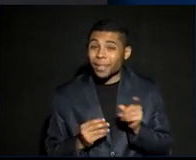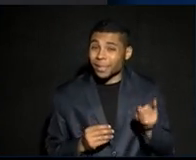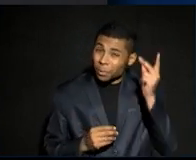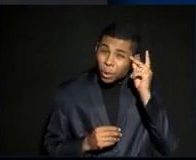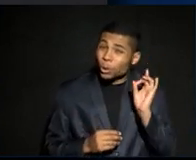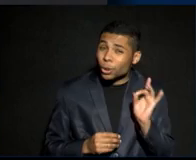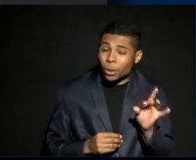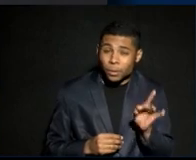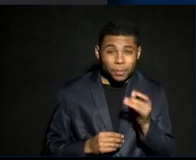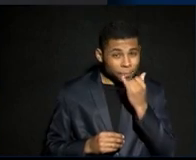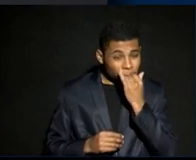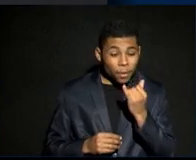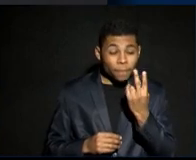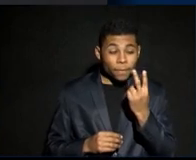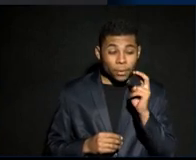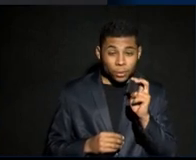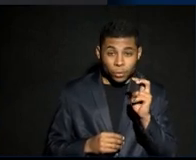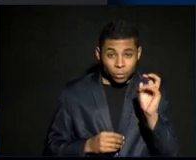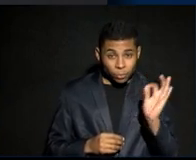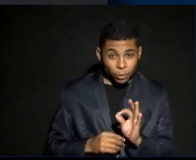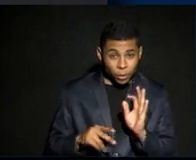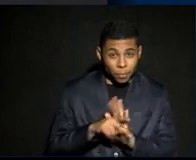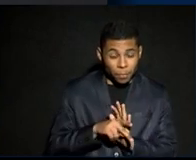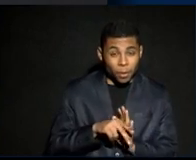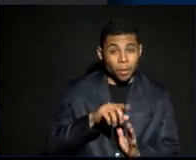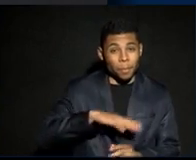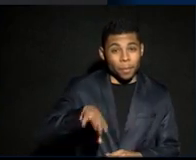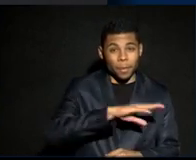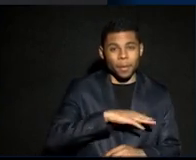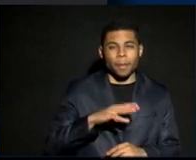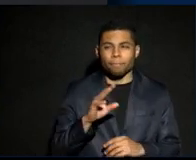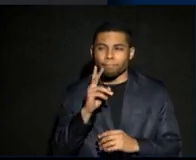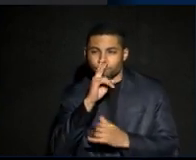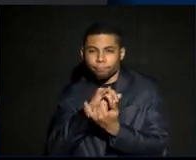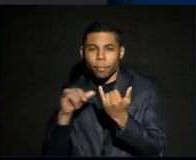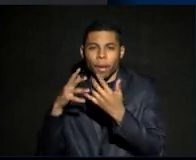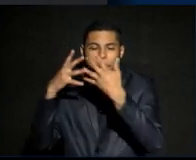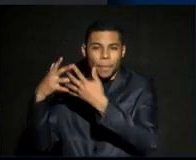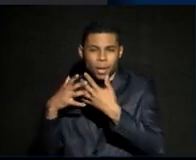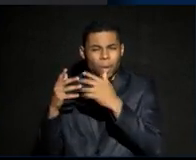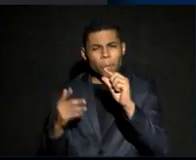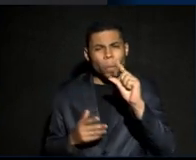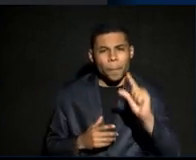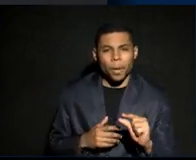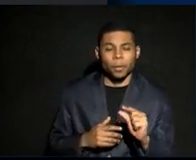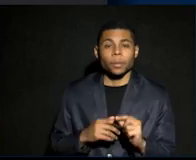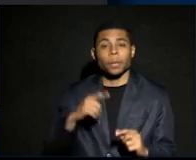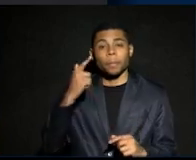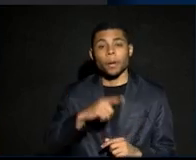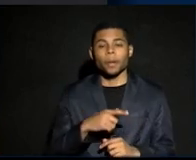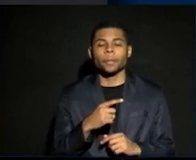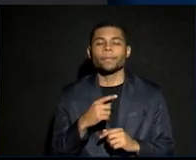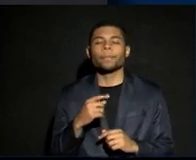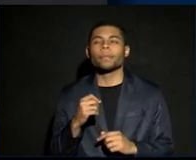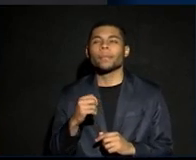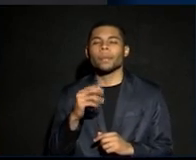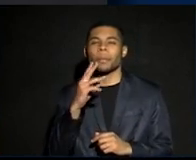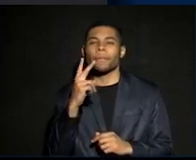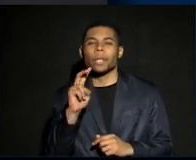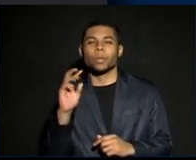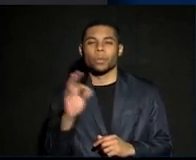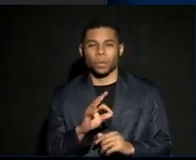sozinho é 25 por cento da produção científica latino-americana Talvez um pouquinho lembro e um quarto da produção científica latino-americana